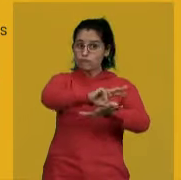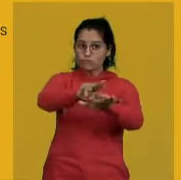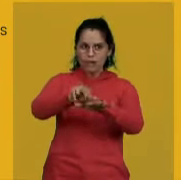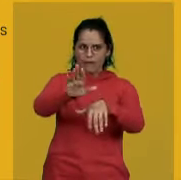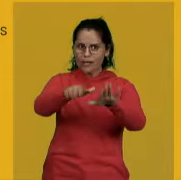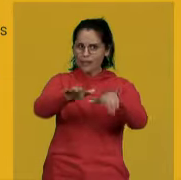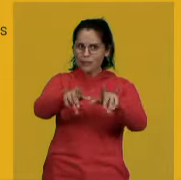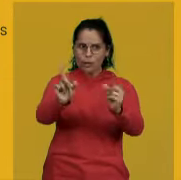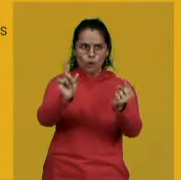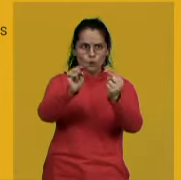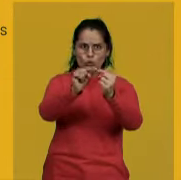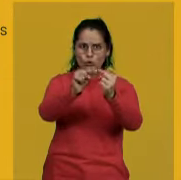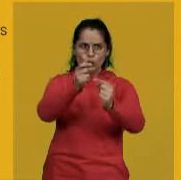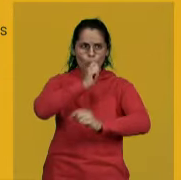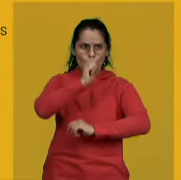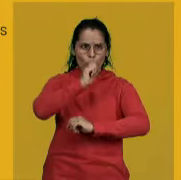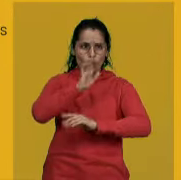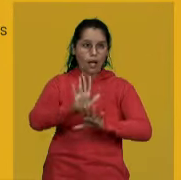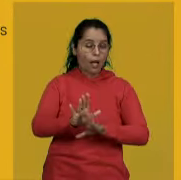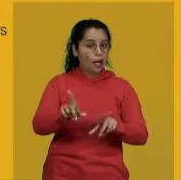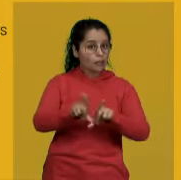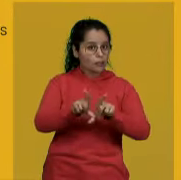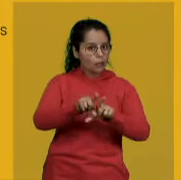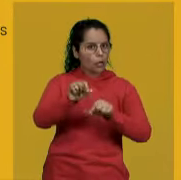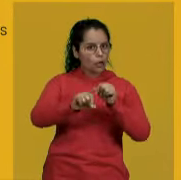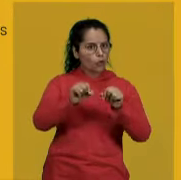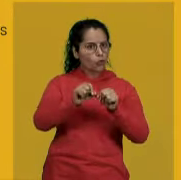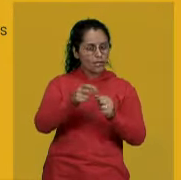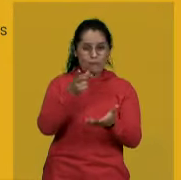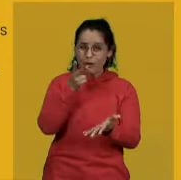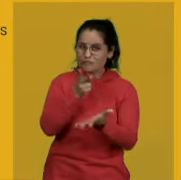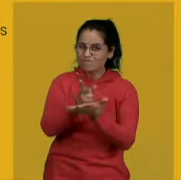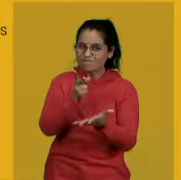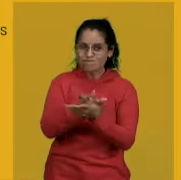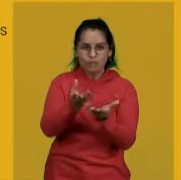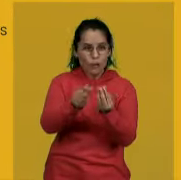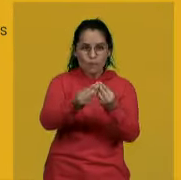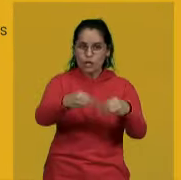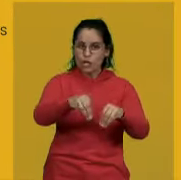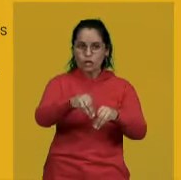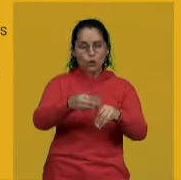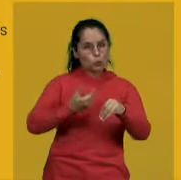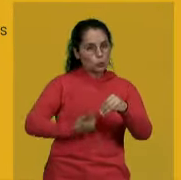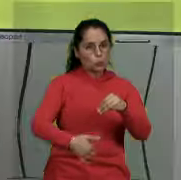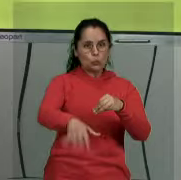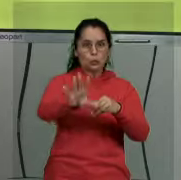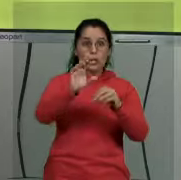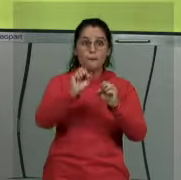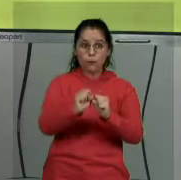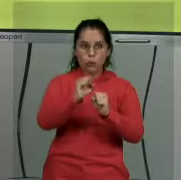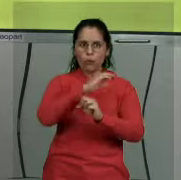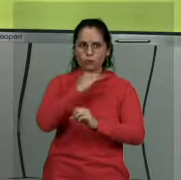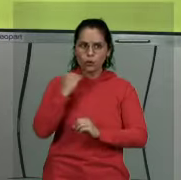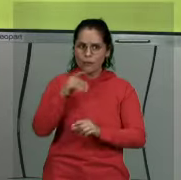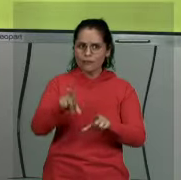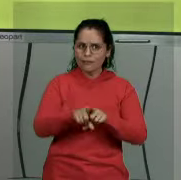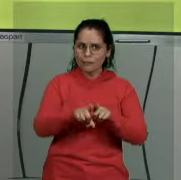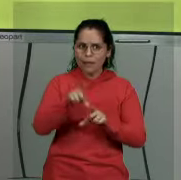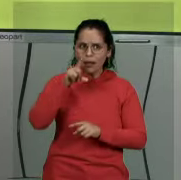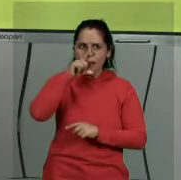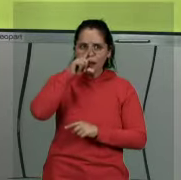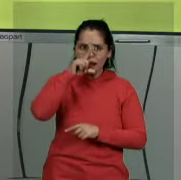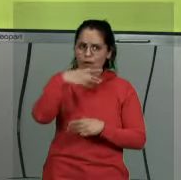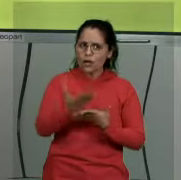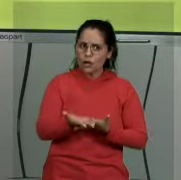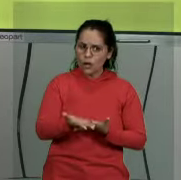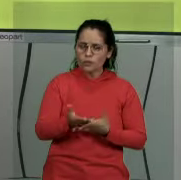conforme a droga, incluindo danos permanentes no organismo e até a morte. Pode causar a morte, como a